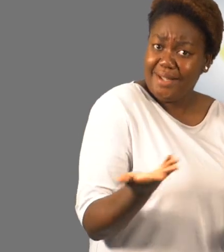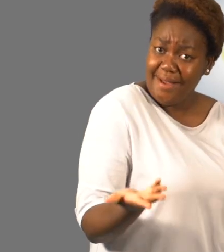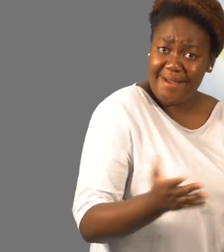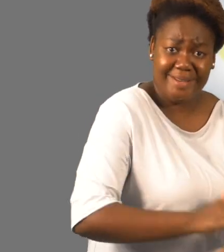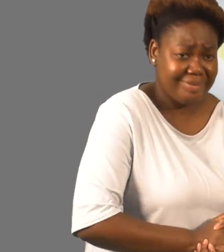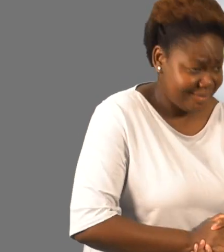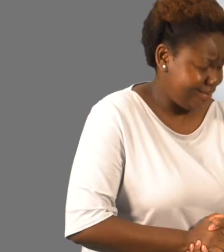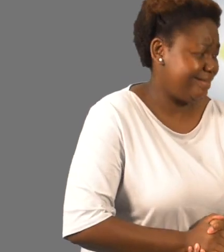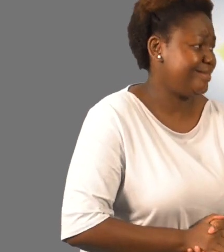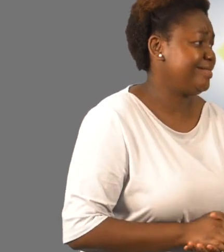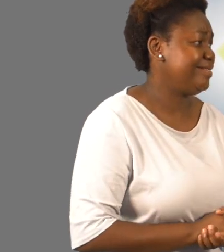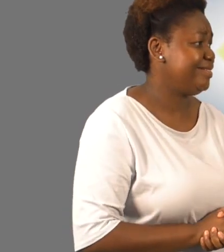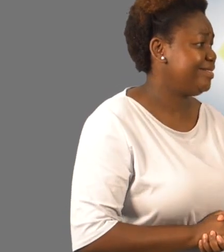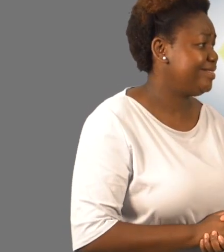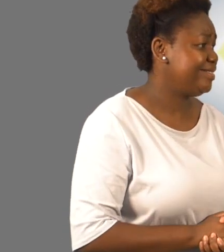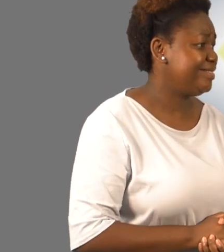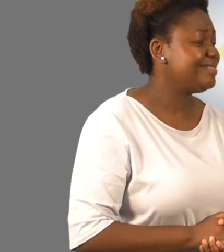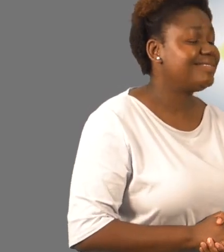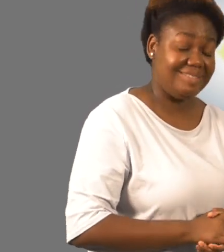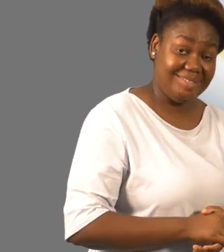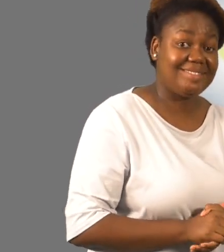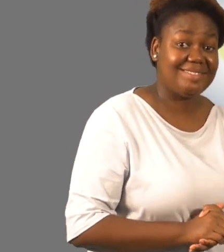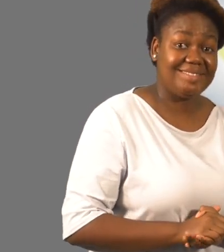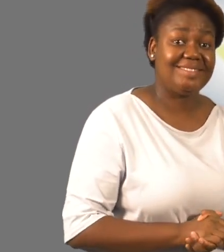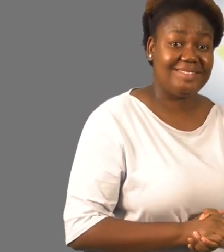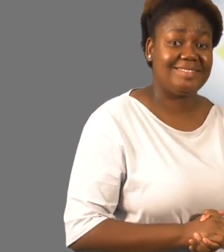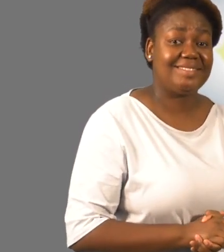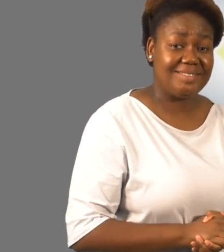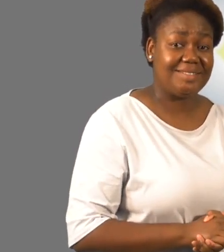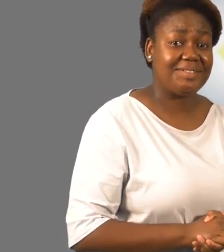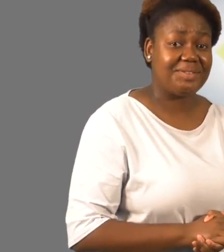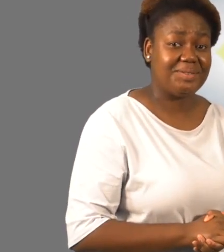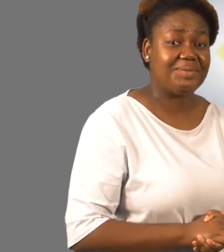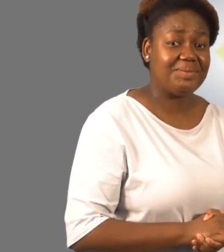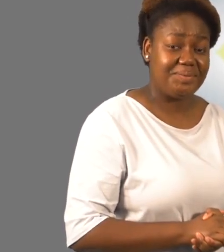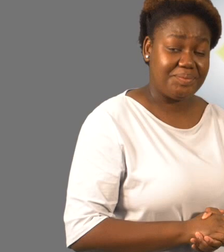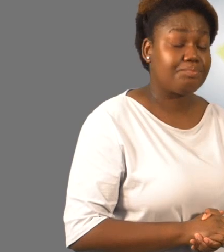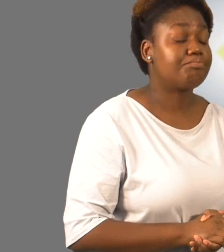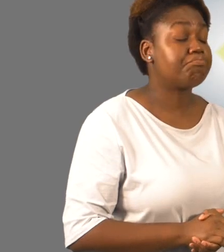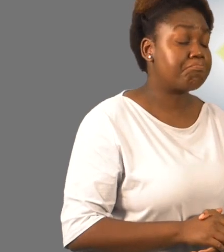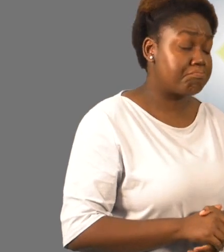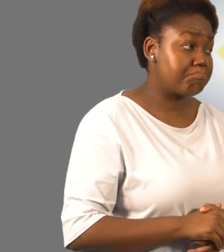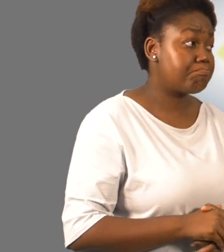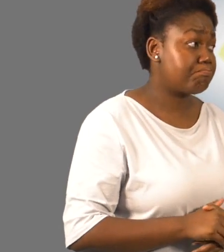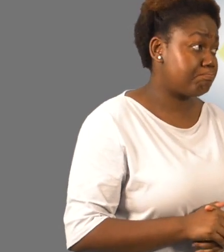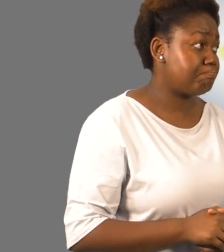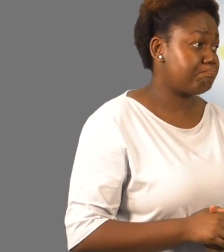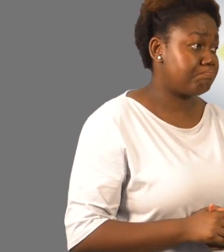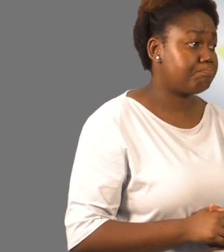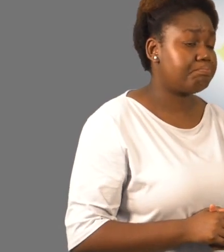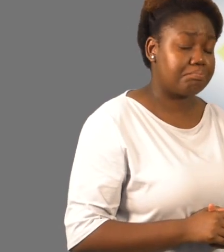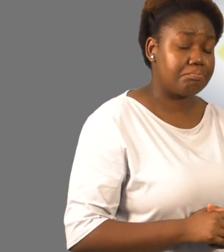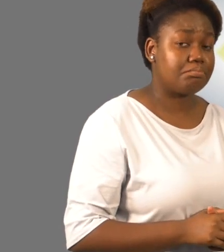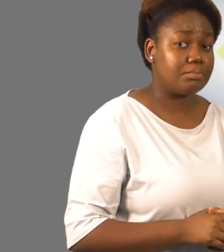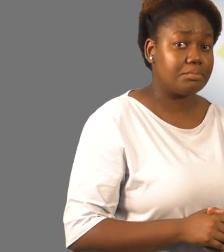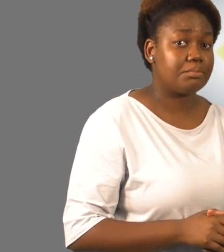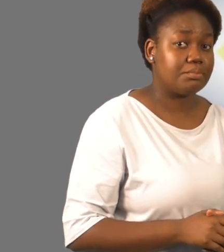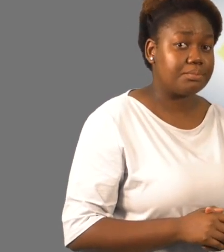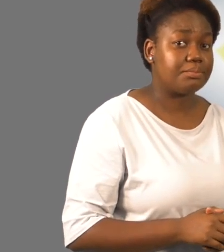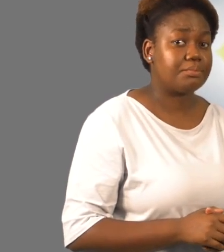oportunidade. Ainda sobre a língua de sinais, o Hospital Central de Maputo também está preocupado em usar a língua de sinais